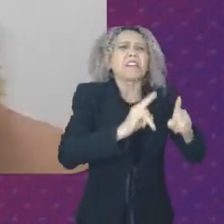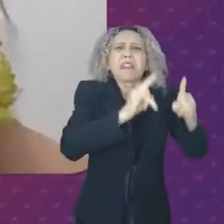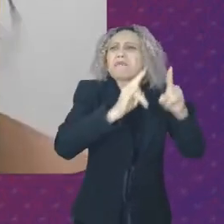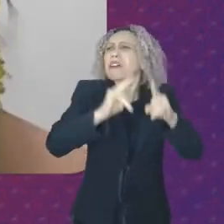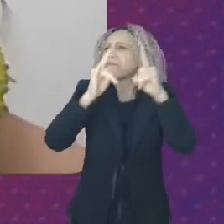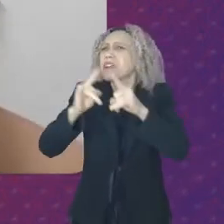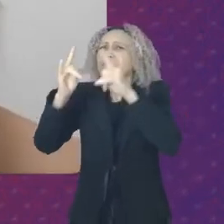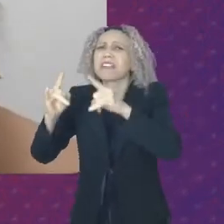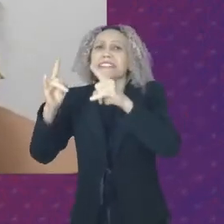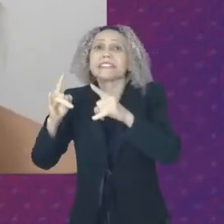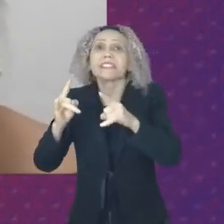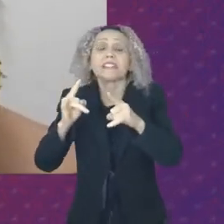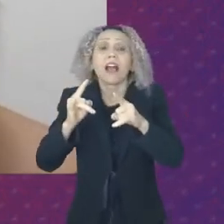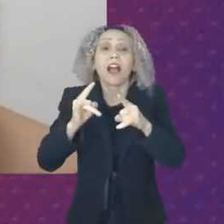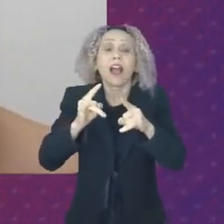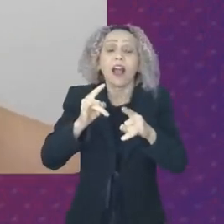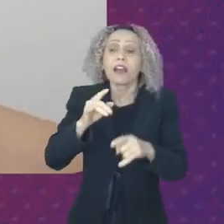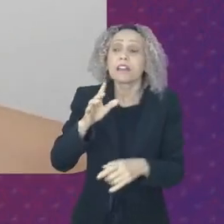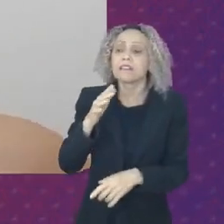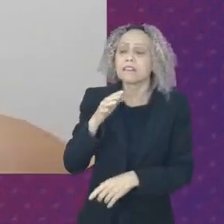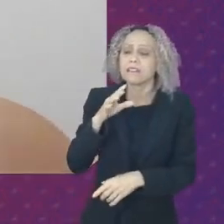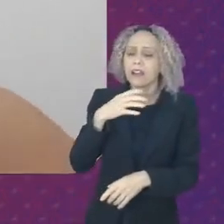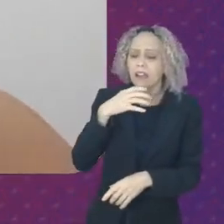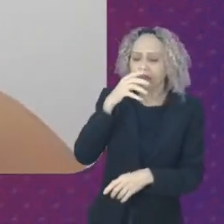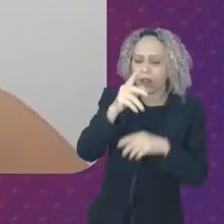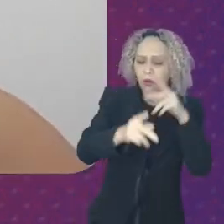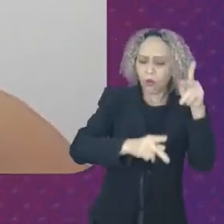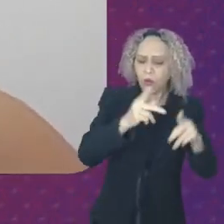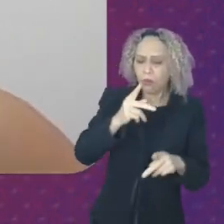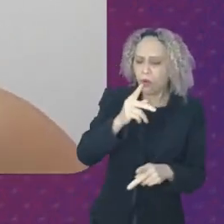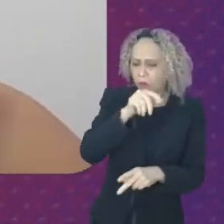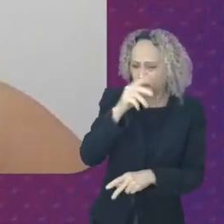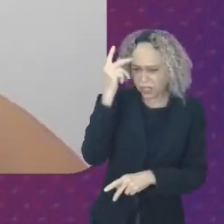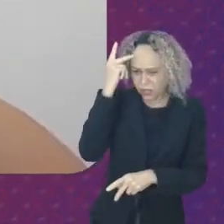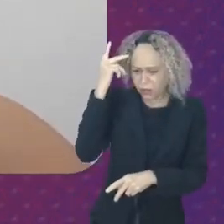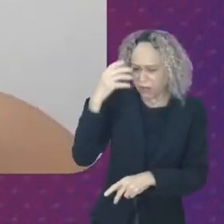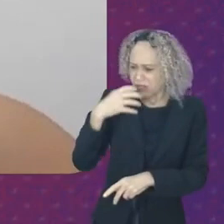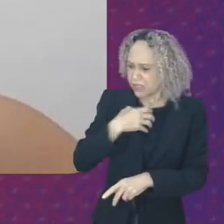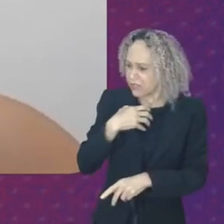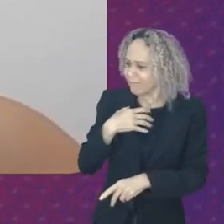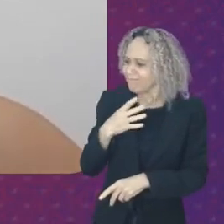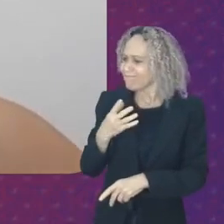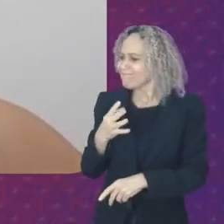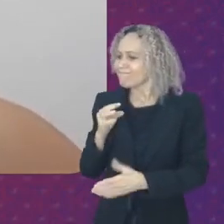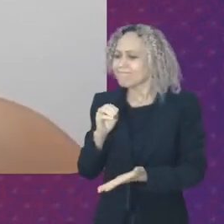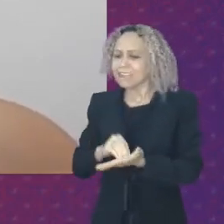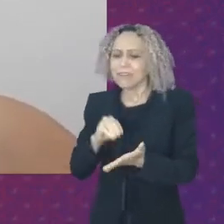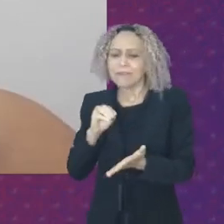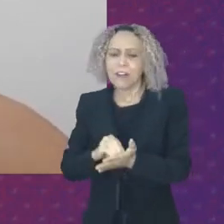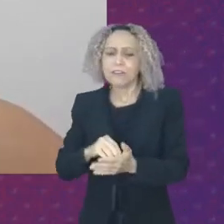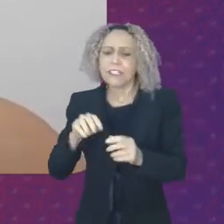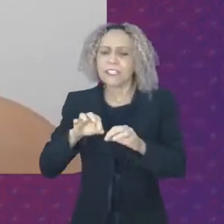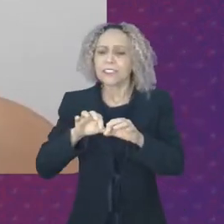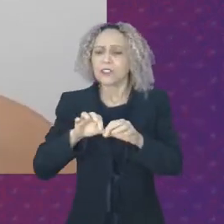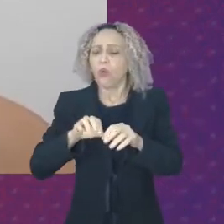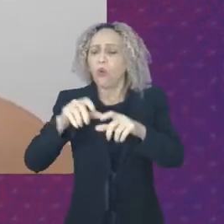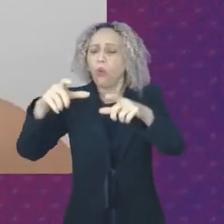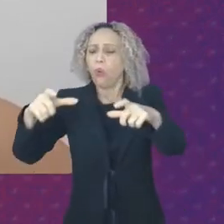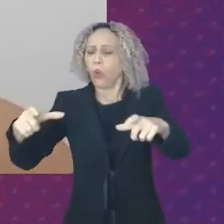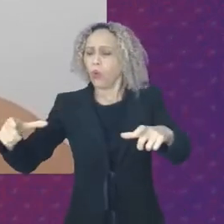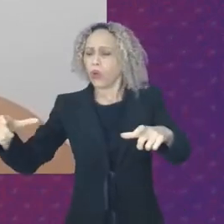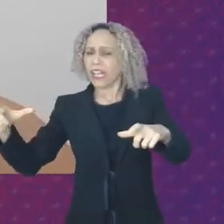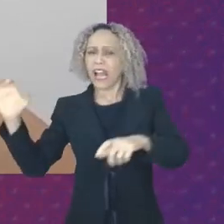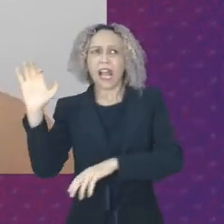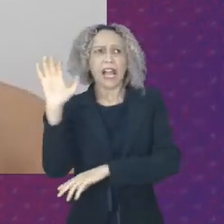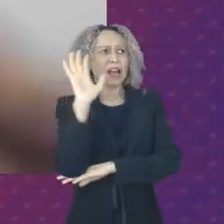mas muito inovadora no Brasil, não inovadora no mundo, porque em outros países já utilizavam desse tipo